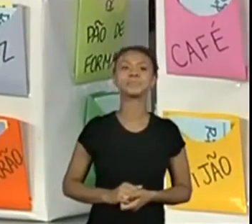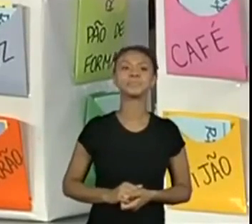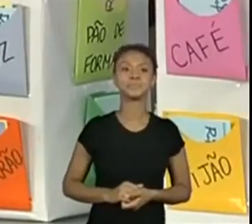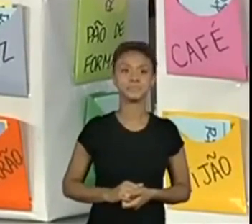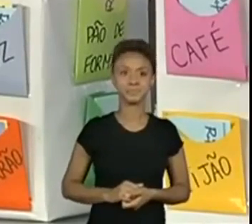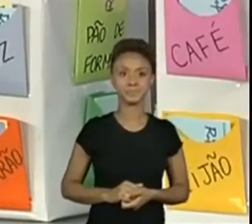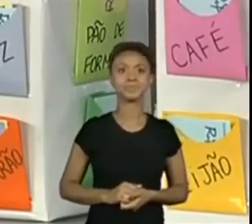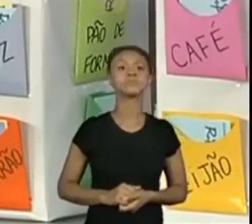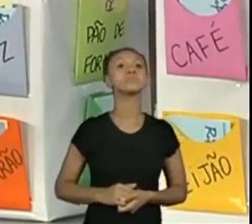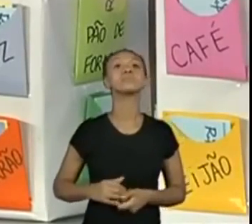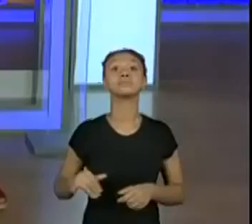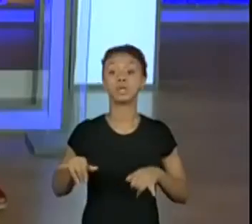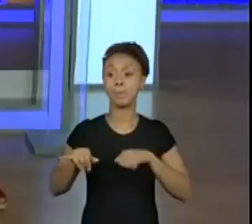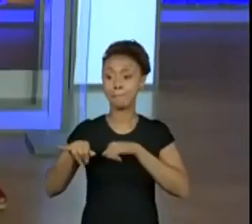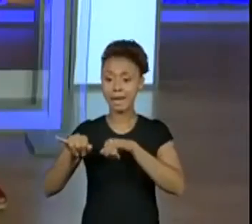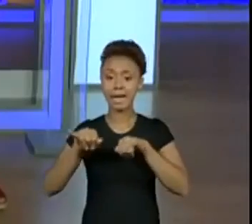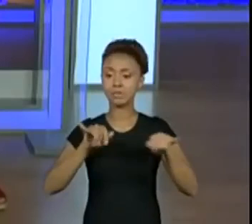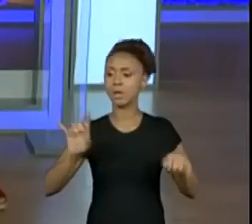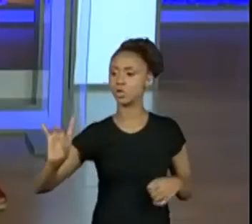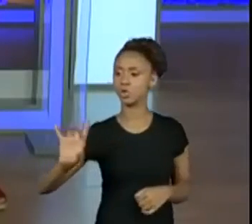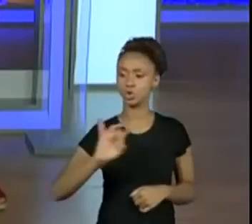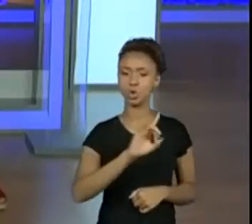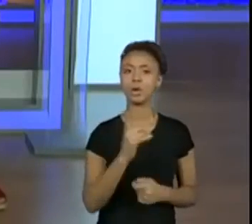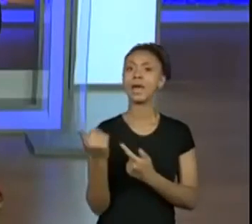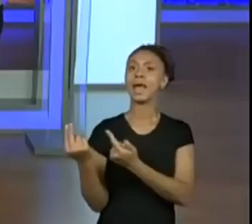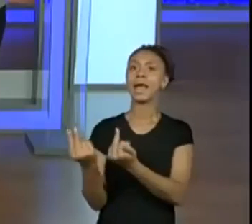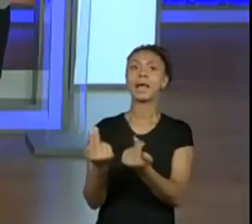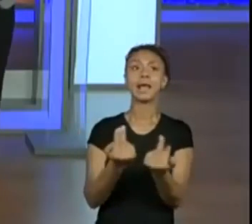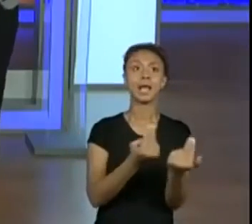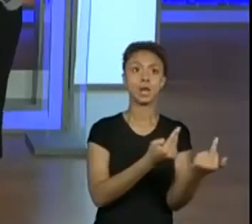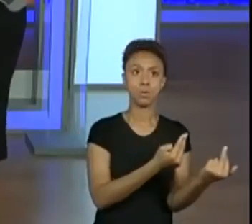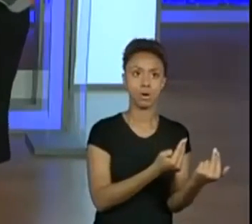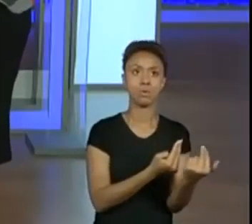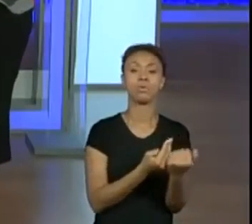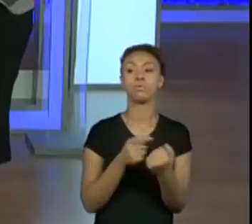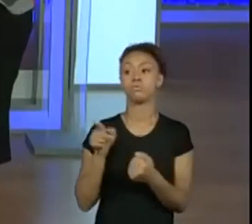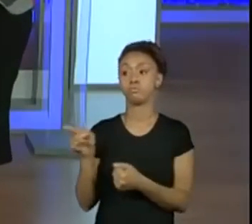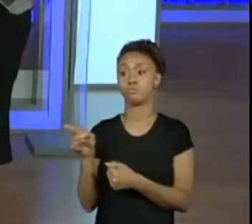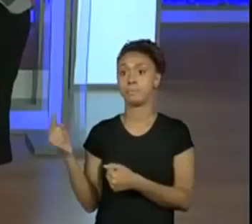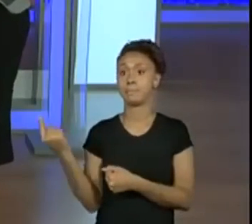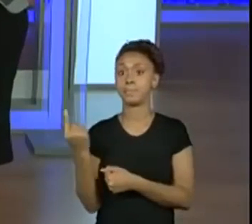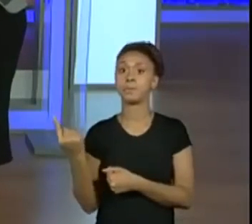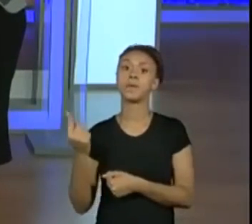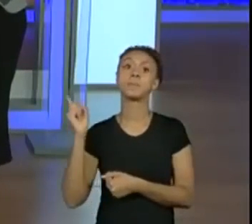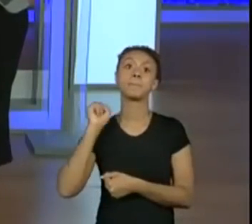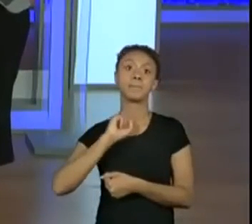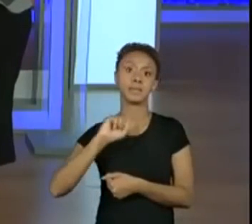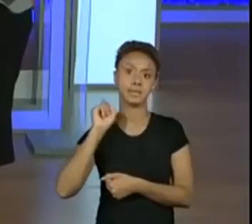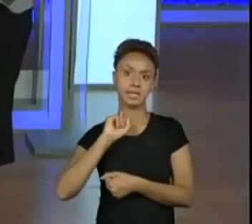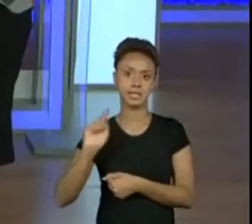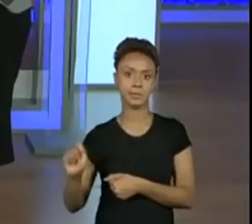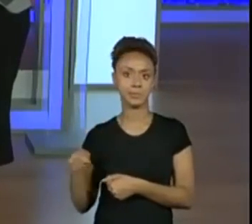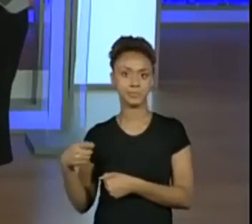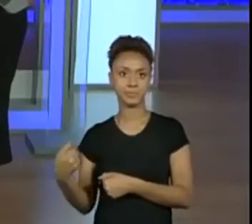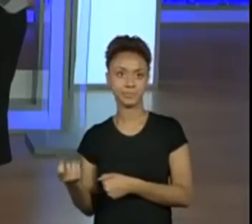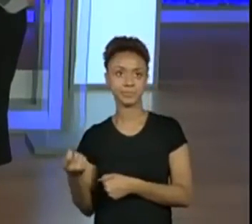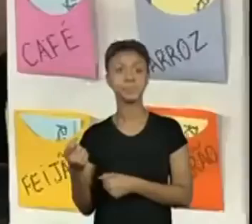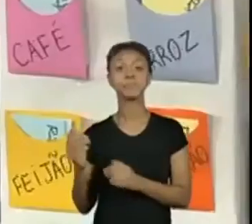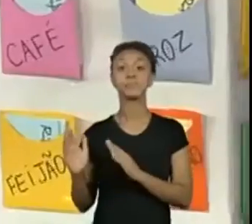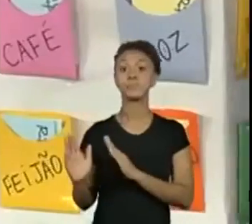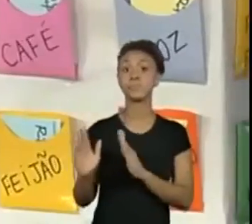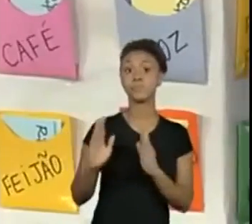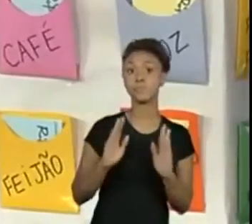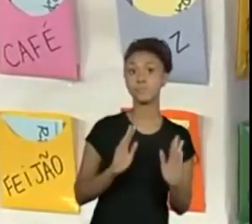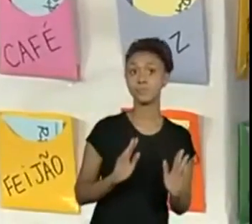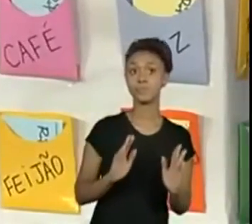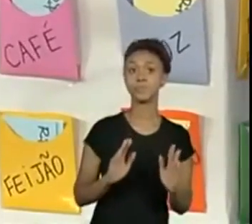Todos os supermercados têm os mesmos produtos. Então, este primeiro é o supermercado Mineirinho. Aí nós temos esse outro